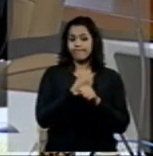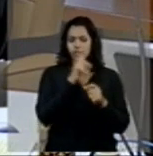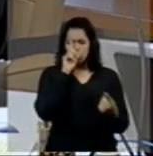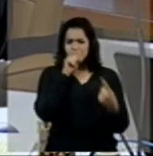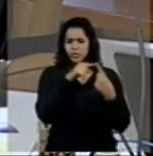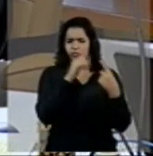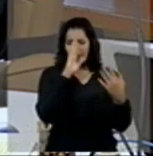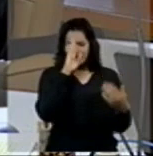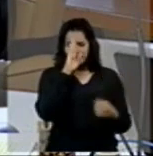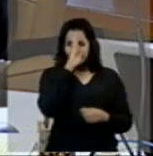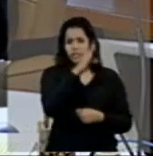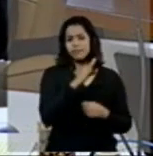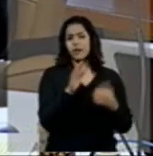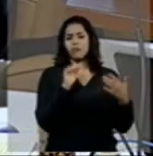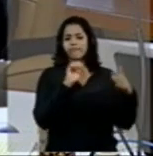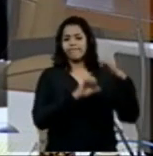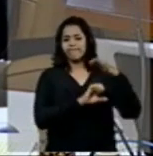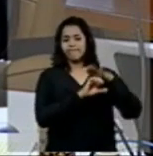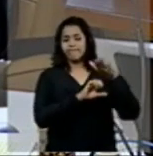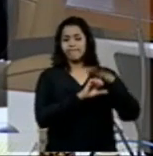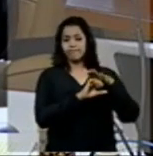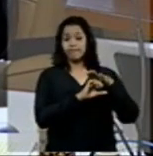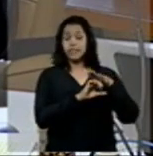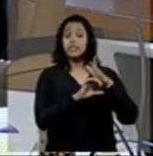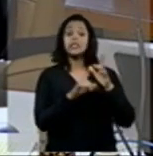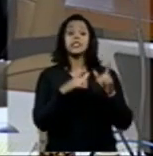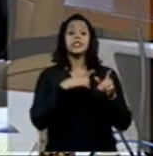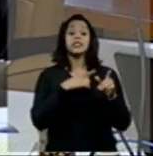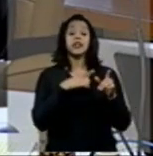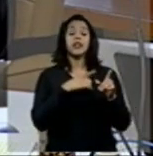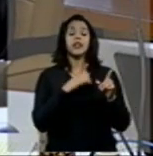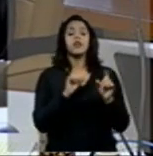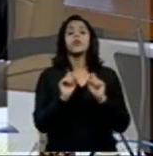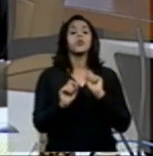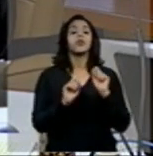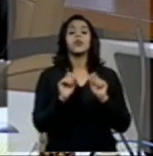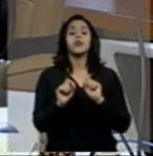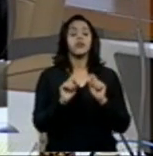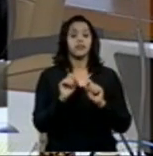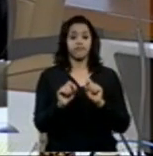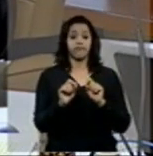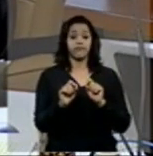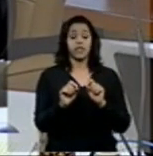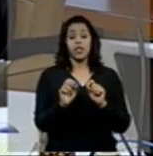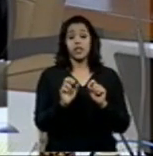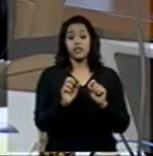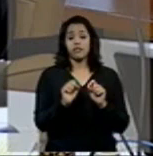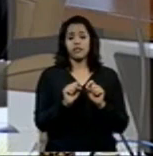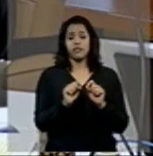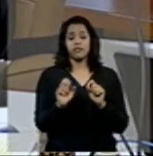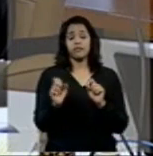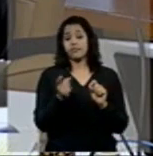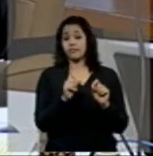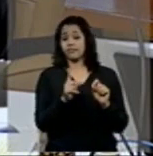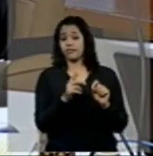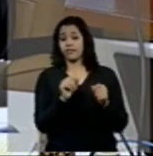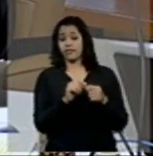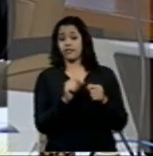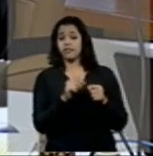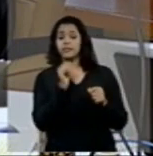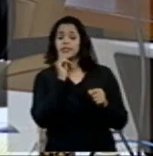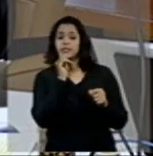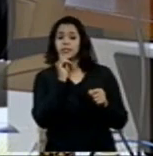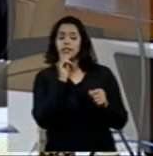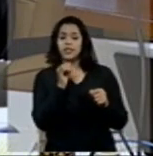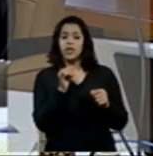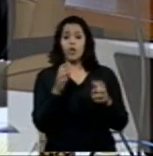da empresa encontrava-se na espacialidade não exercitada, mas